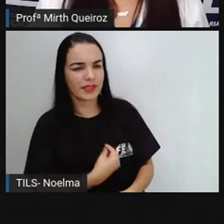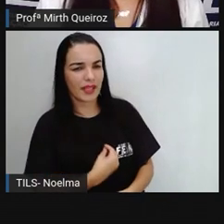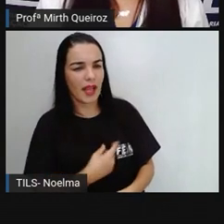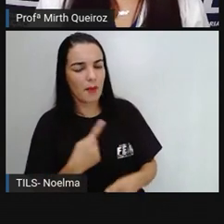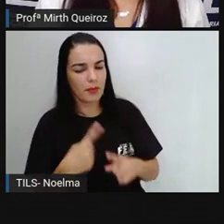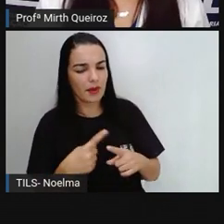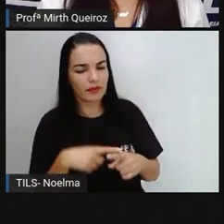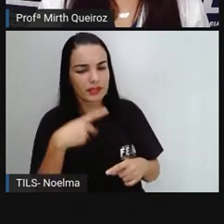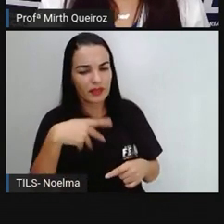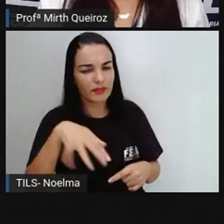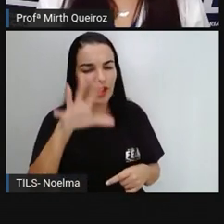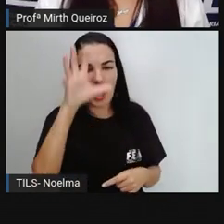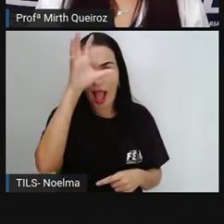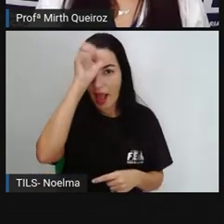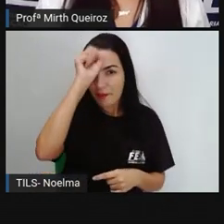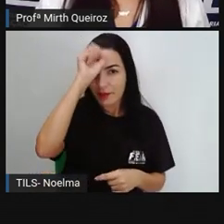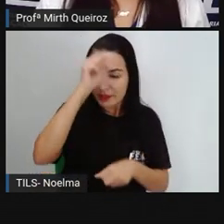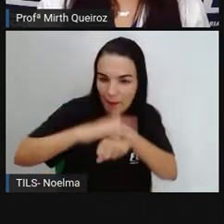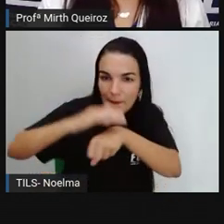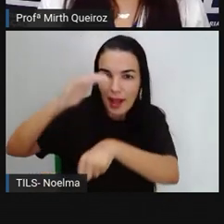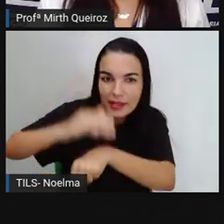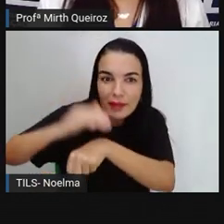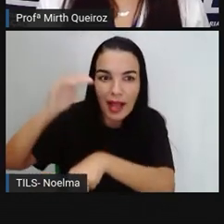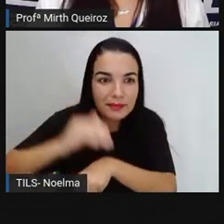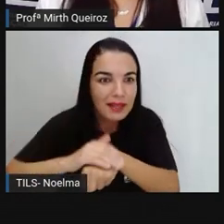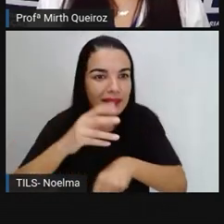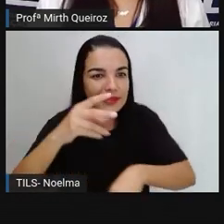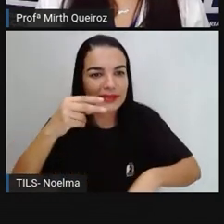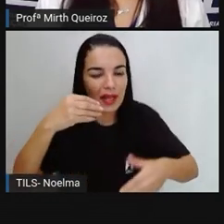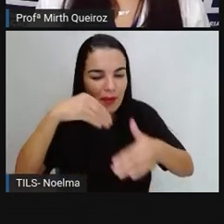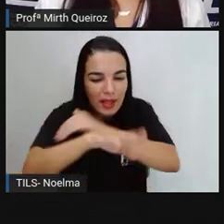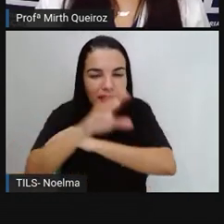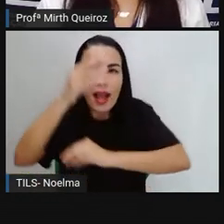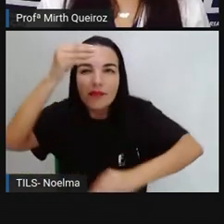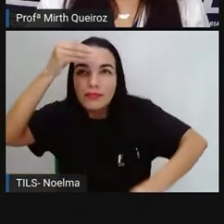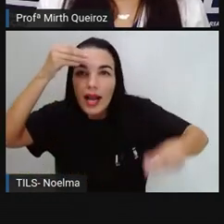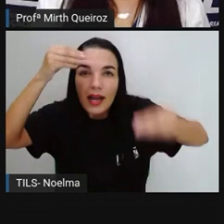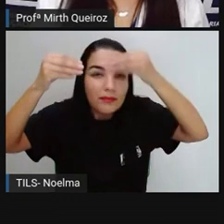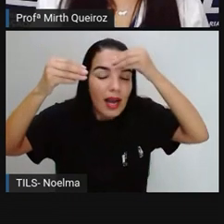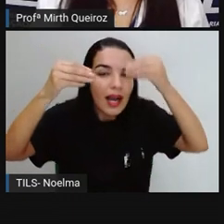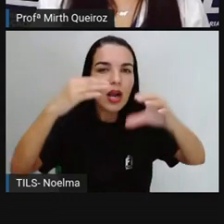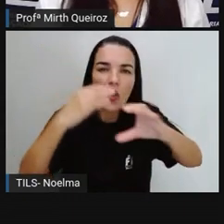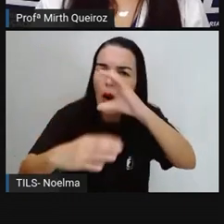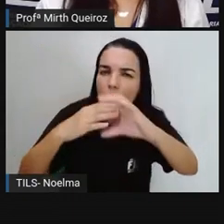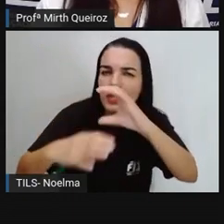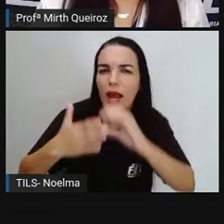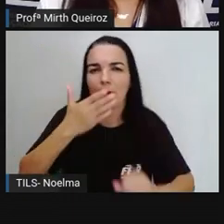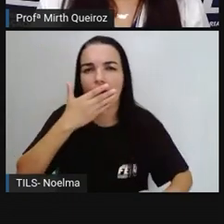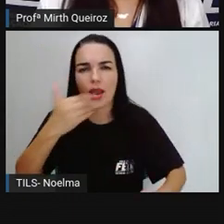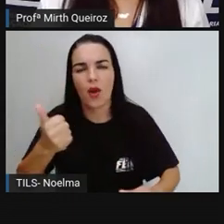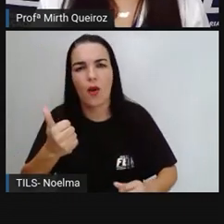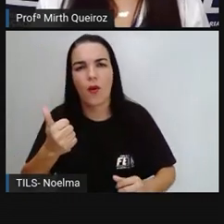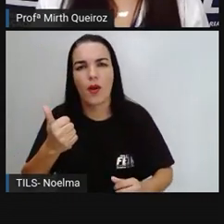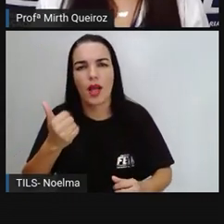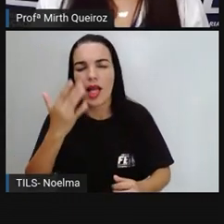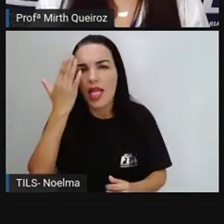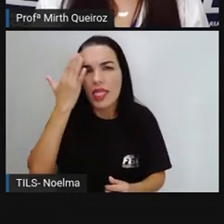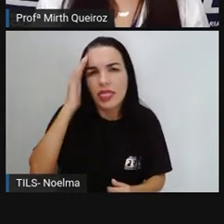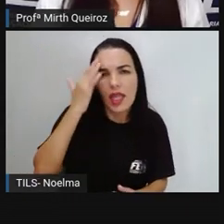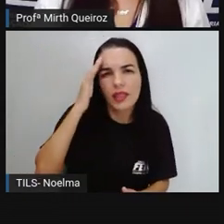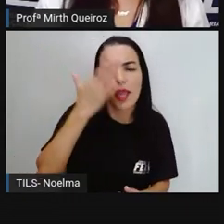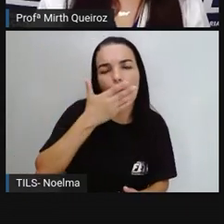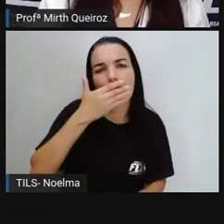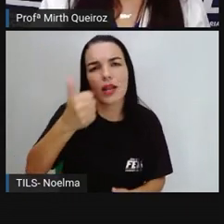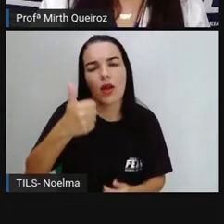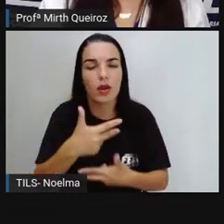aprender, né, mais, a memorizar melhor, a se comunicar melhor, a compreender melhor as